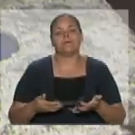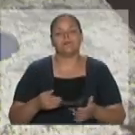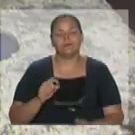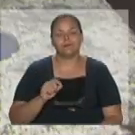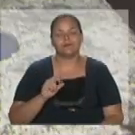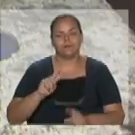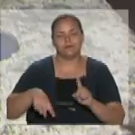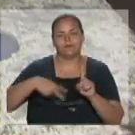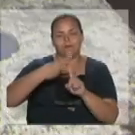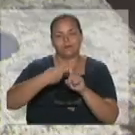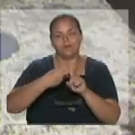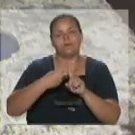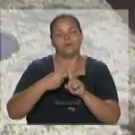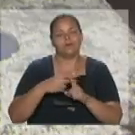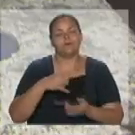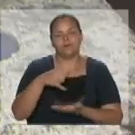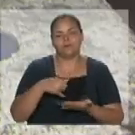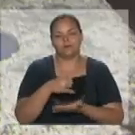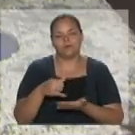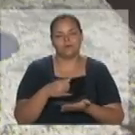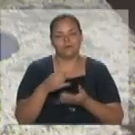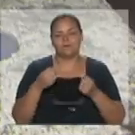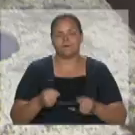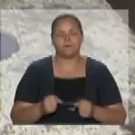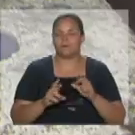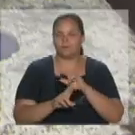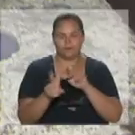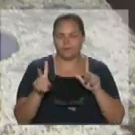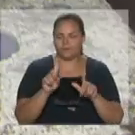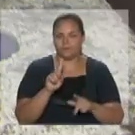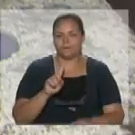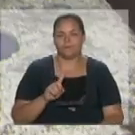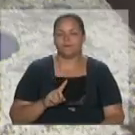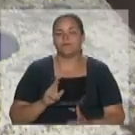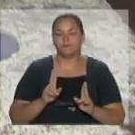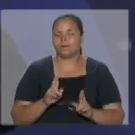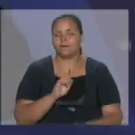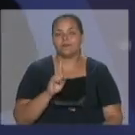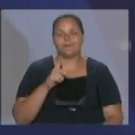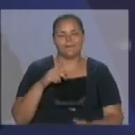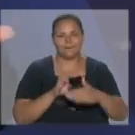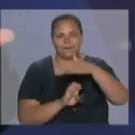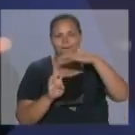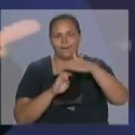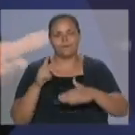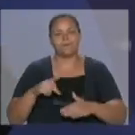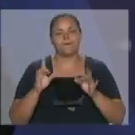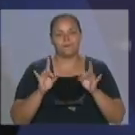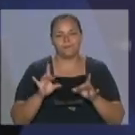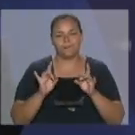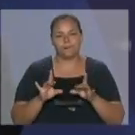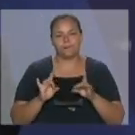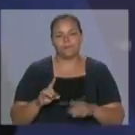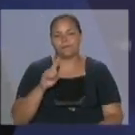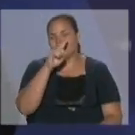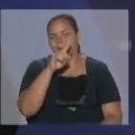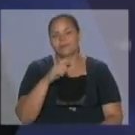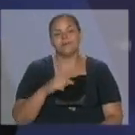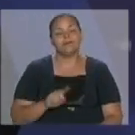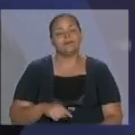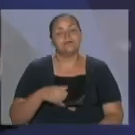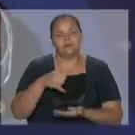chegou a ser o dobro do óleo pesado. Hoje a diferença não está tão grande. Mas a Petrobras vende lá fora o quê? Vende o óleo pesado, não vende o óleo